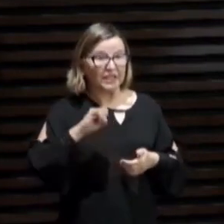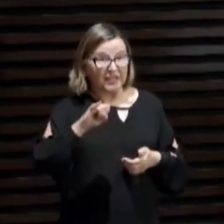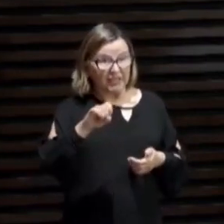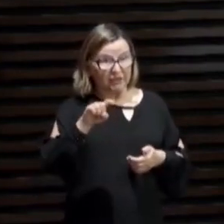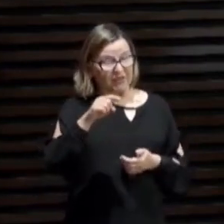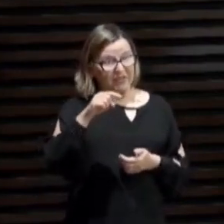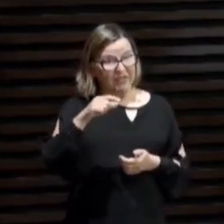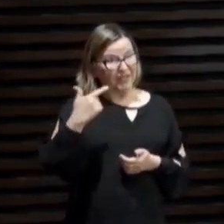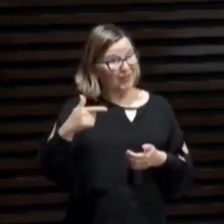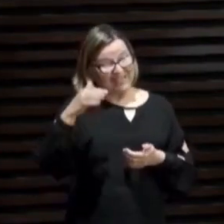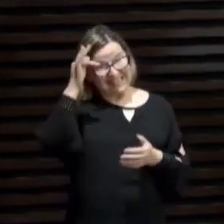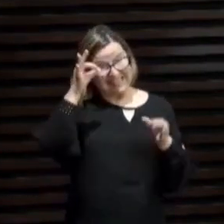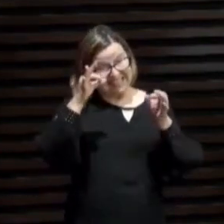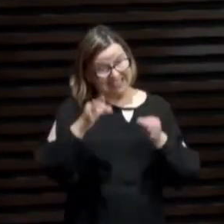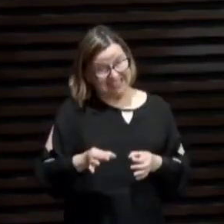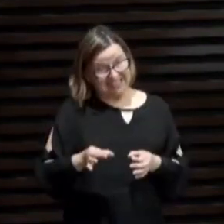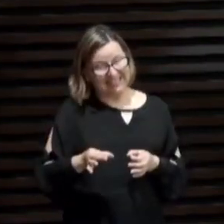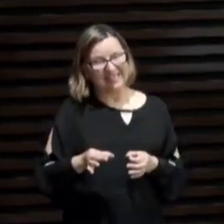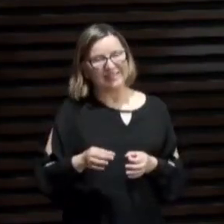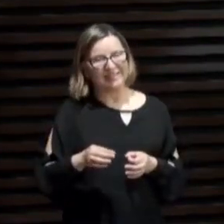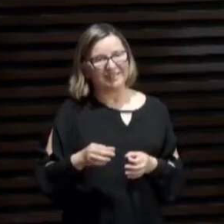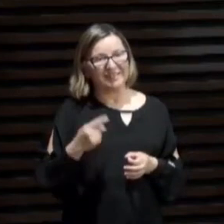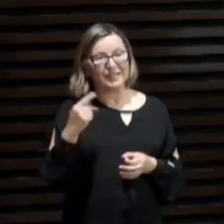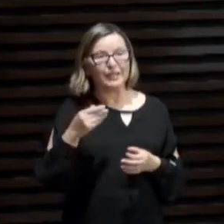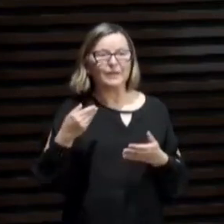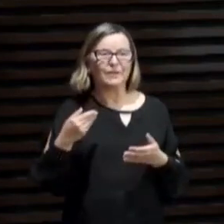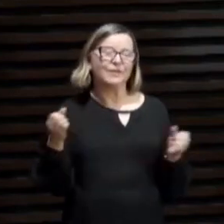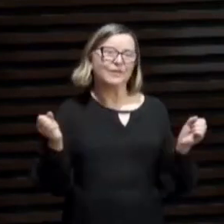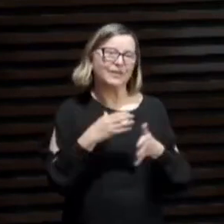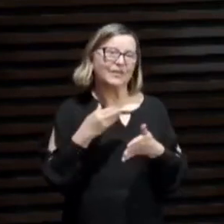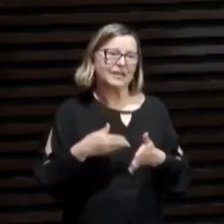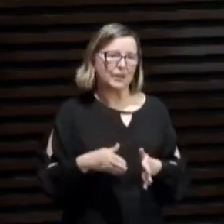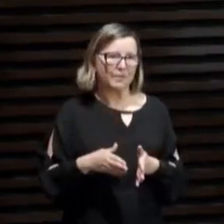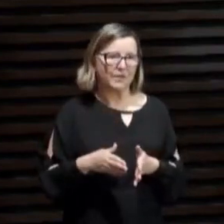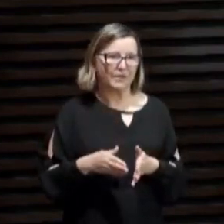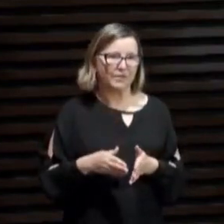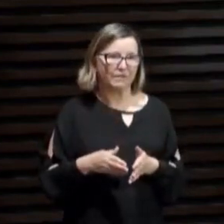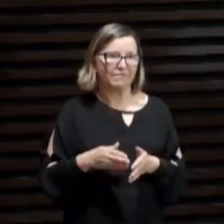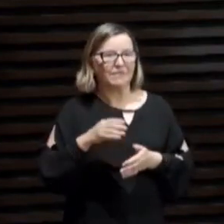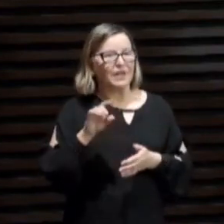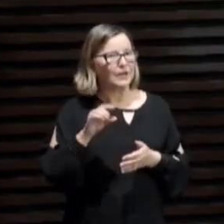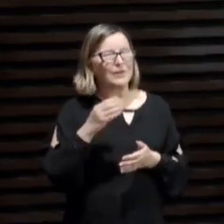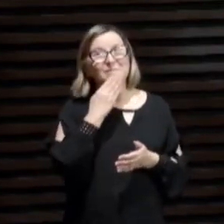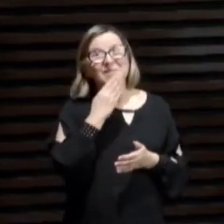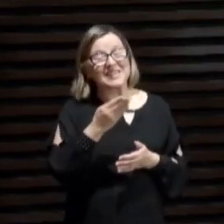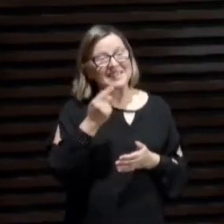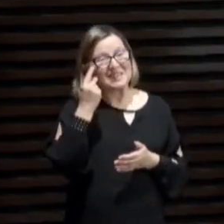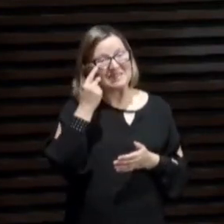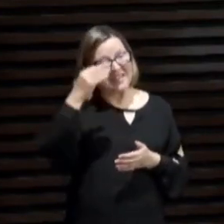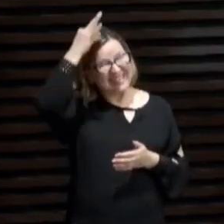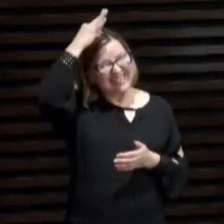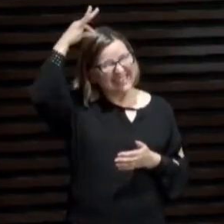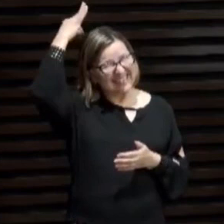seu novo nascimento? Você não tem certeza ainda da sua regeneração em Cristo? Peça ao Espírito Santo. É Ele que convence